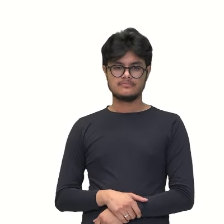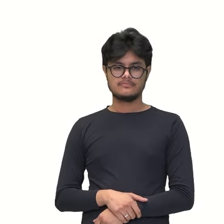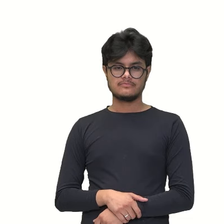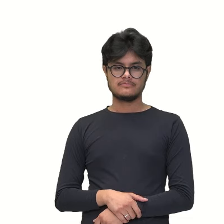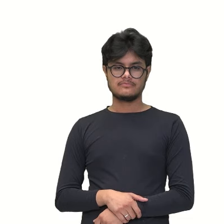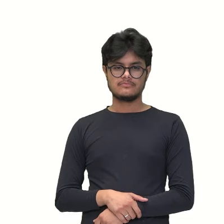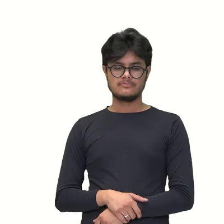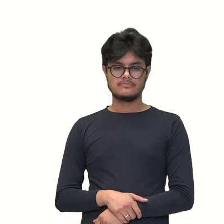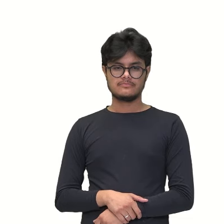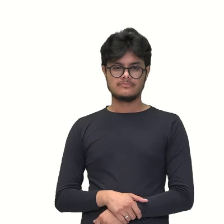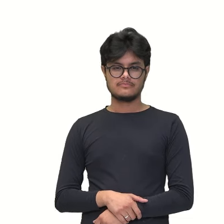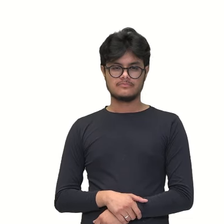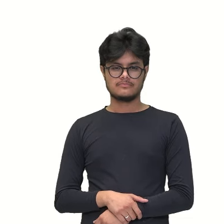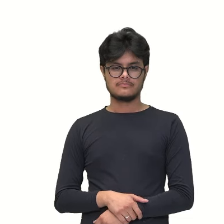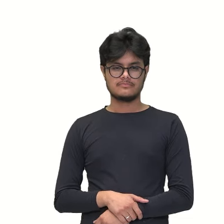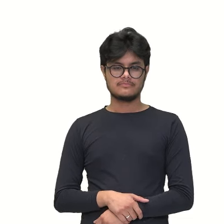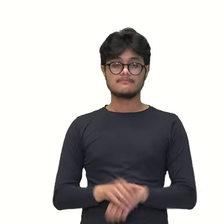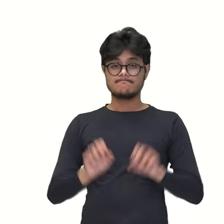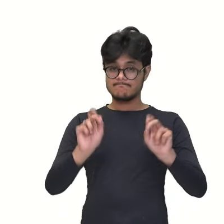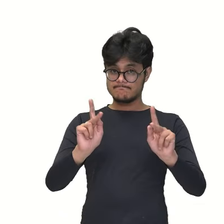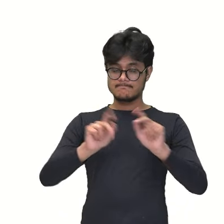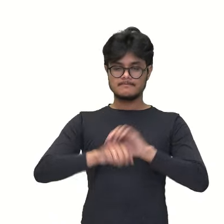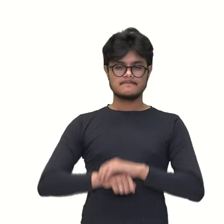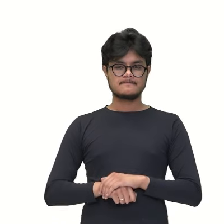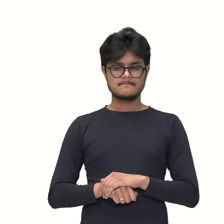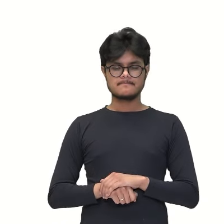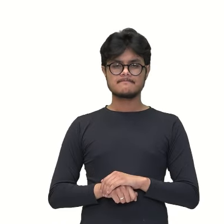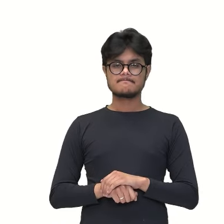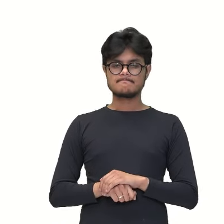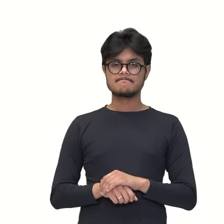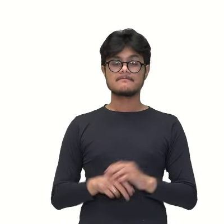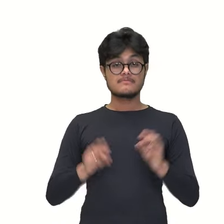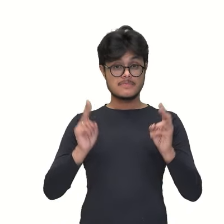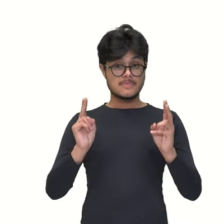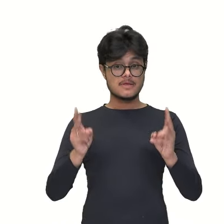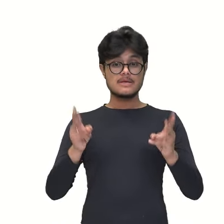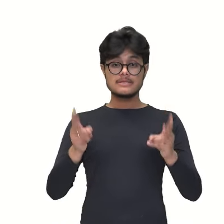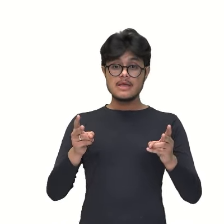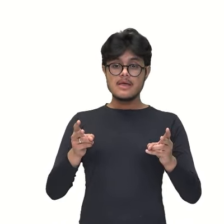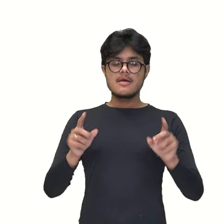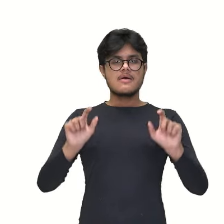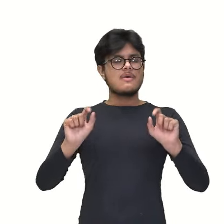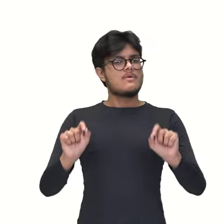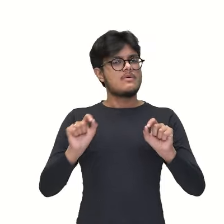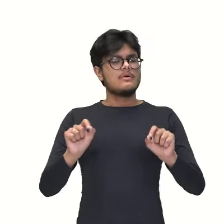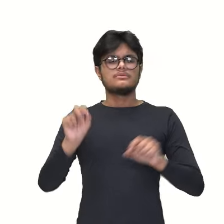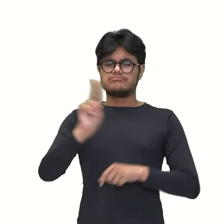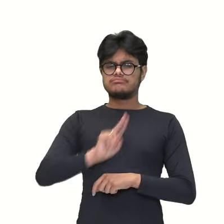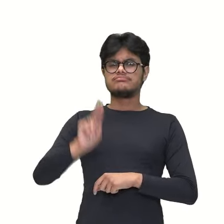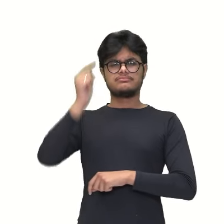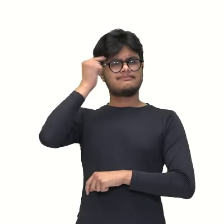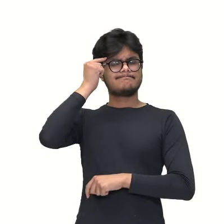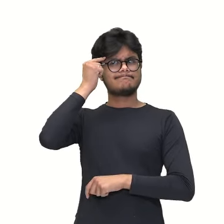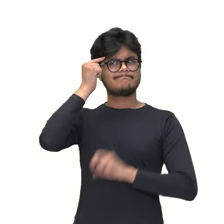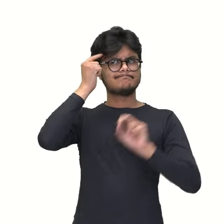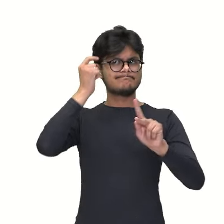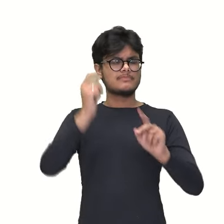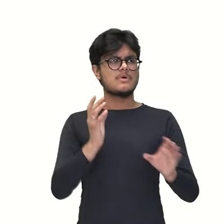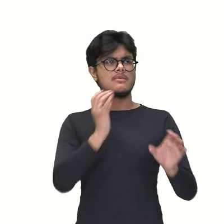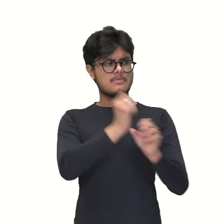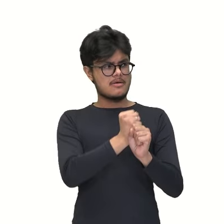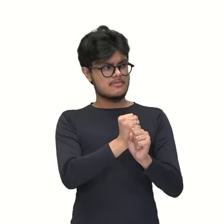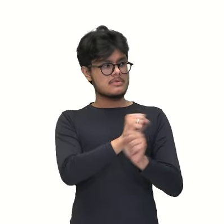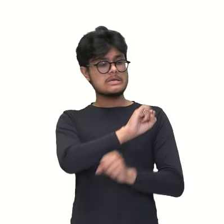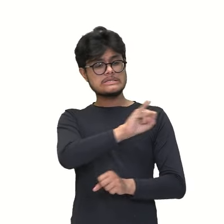51.520 reais. Tudo bem? Então, toda vez eu posso utilizar essa ideia. Se eu sei que algo